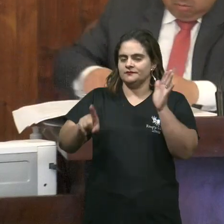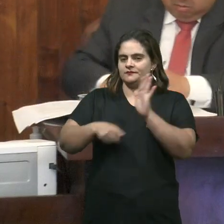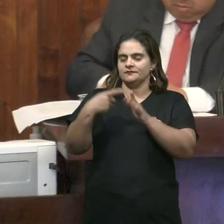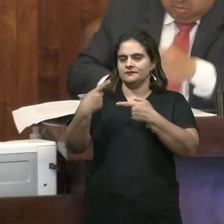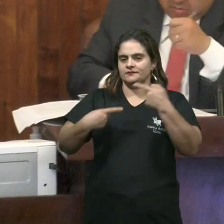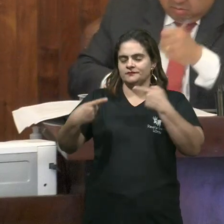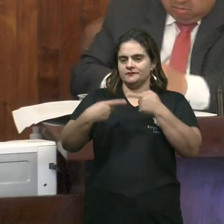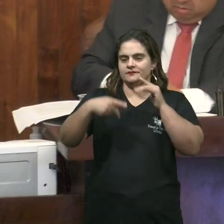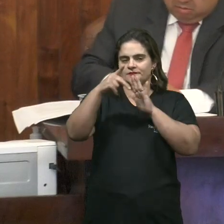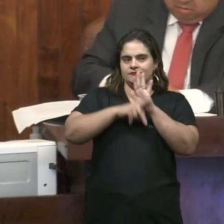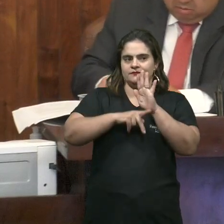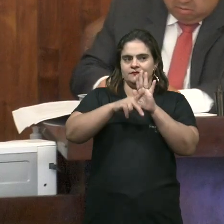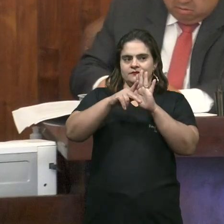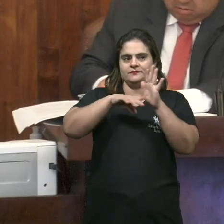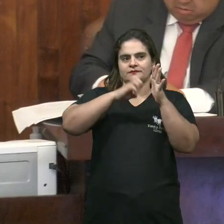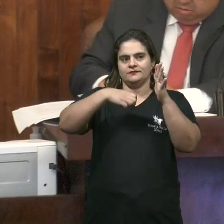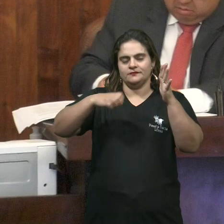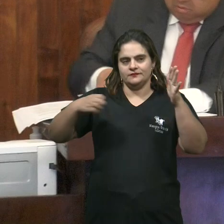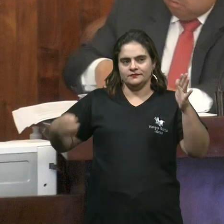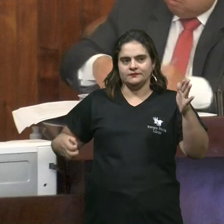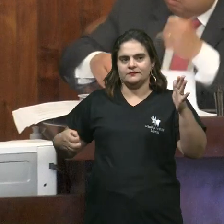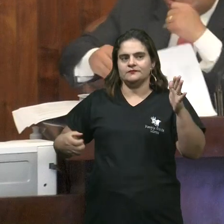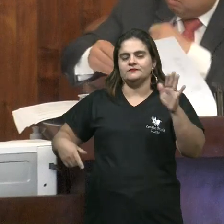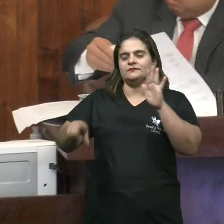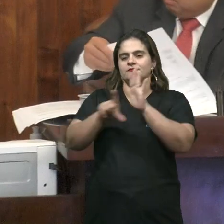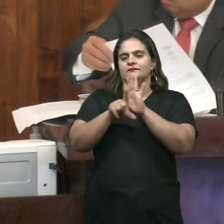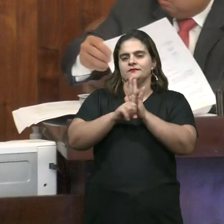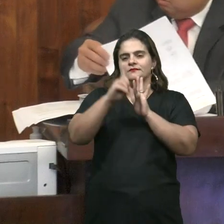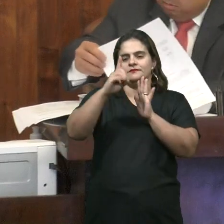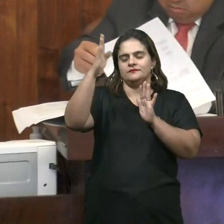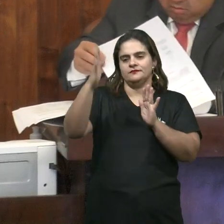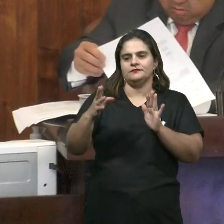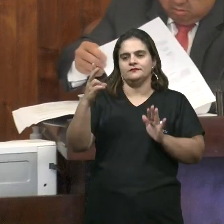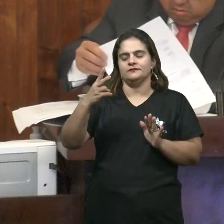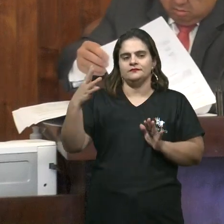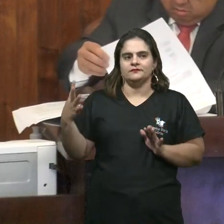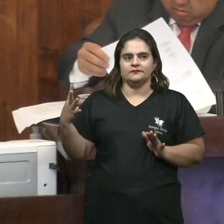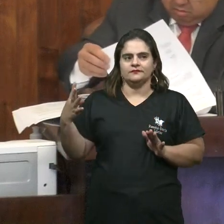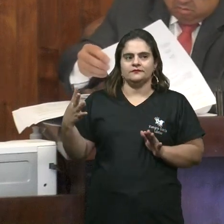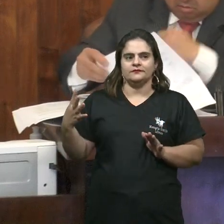o projeto de emenda da lei orgânica de nº 1, barra 224.